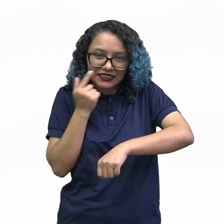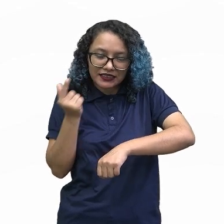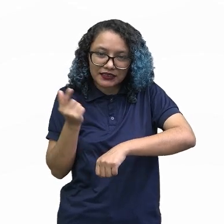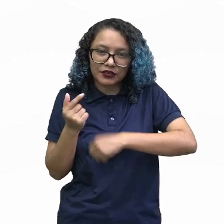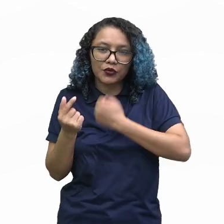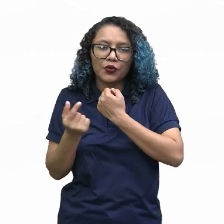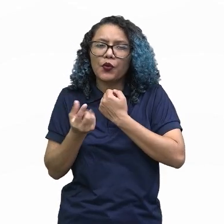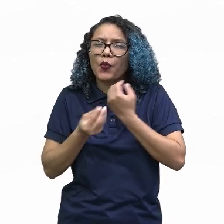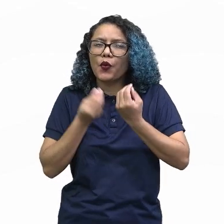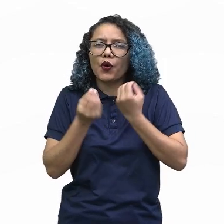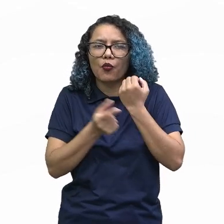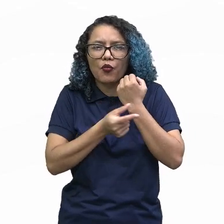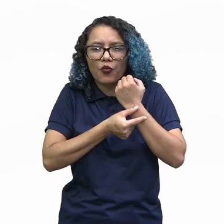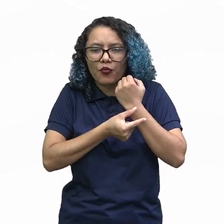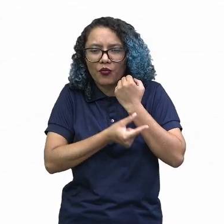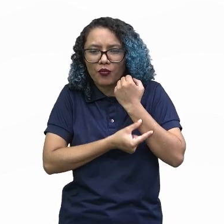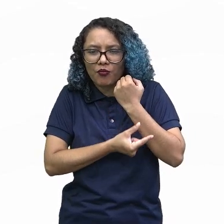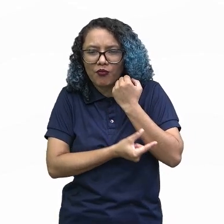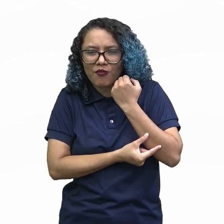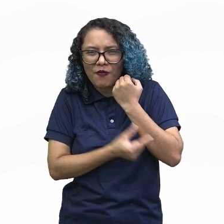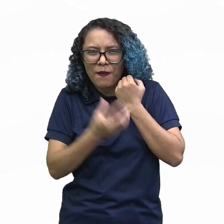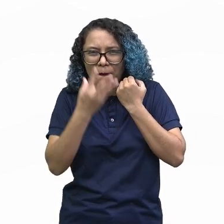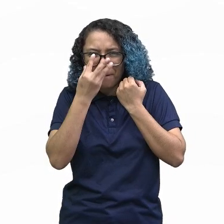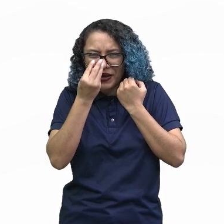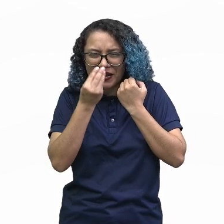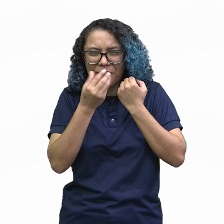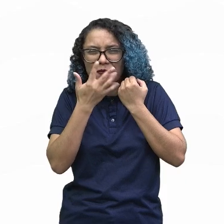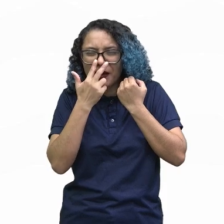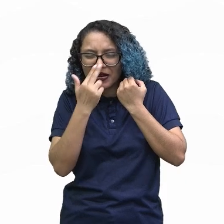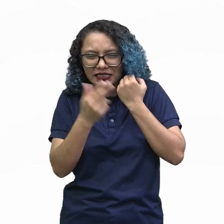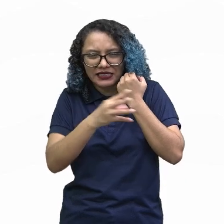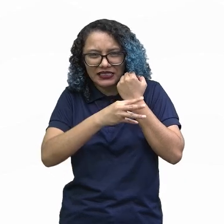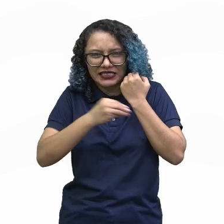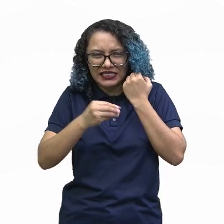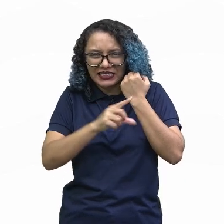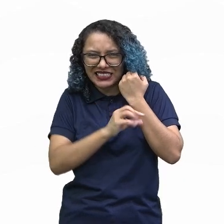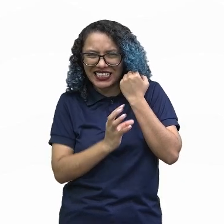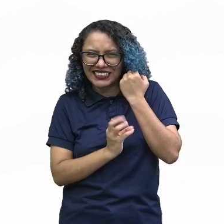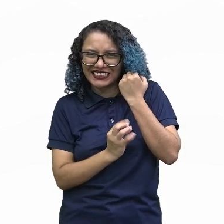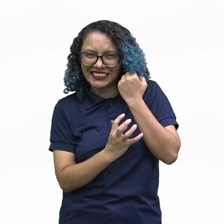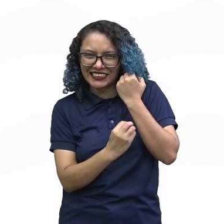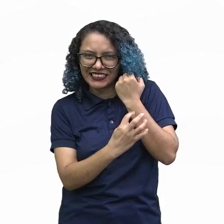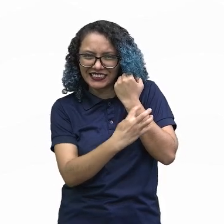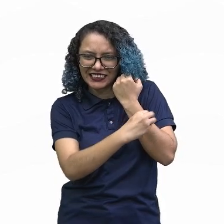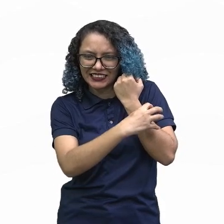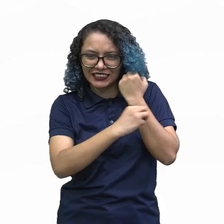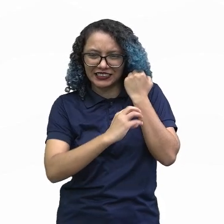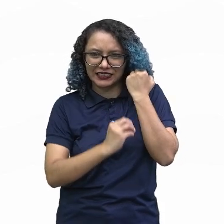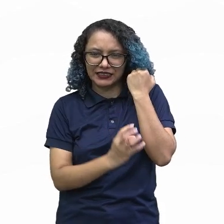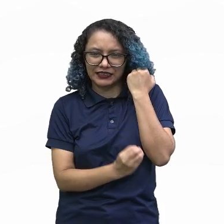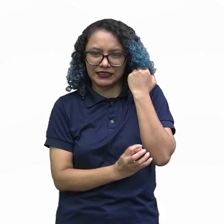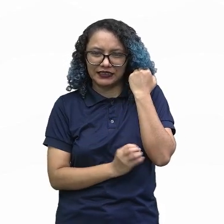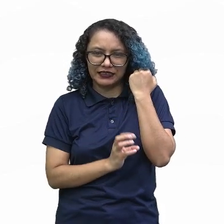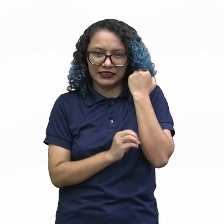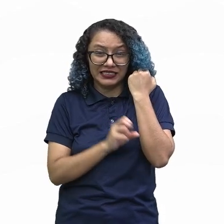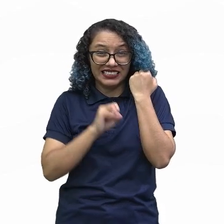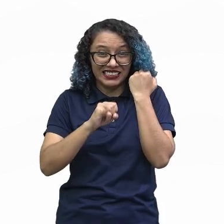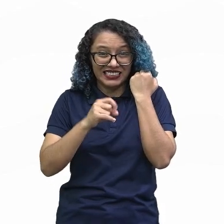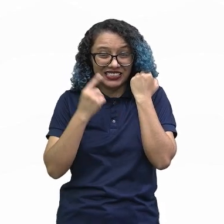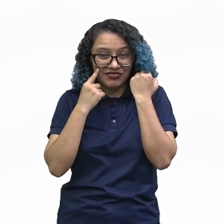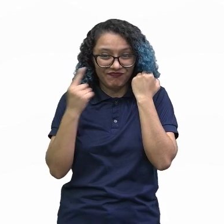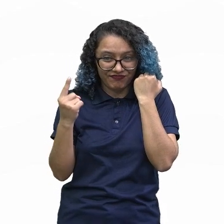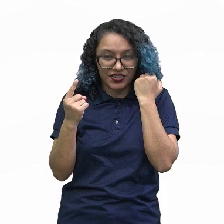representado como se ele estivesse ali sendo destruído, né? Faltam partes da bainha de mielina, né? Então, se isso acontece, ela vai